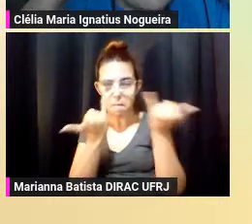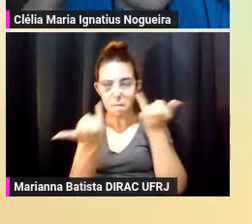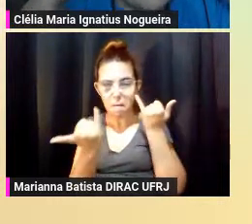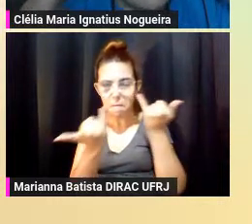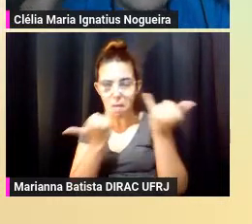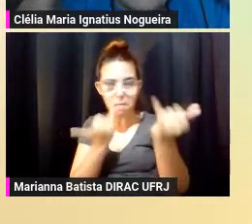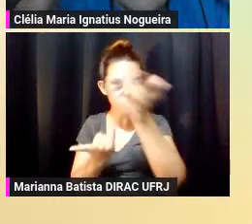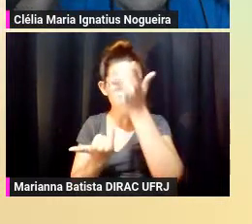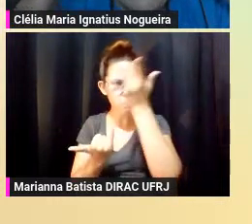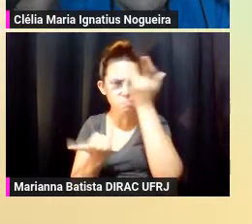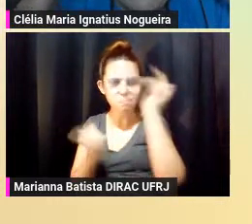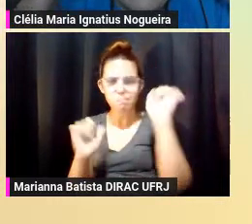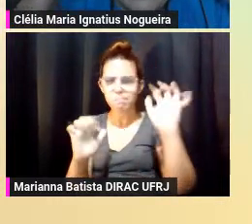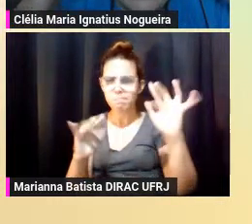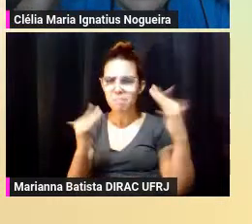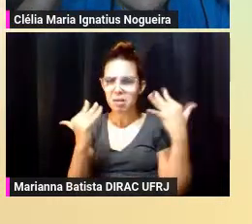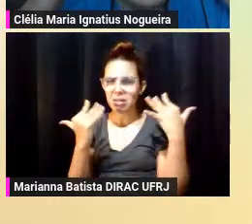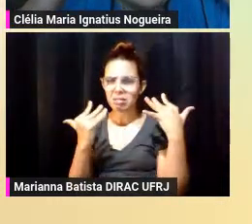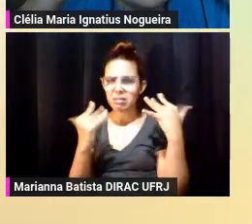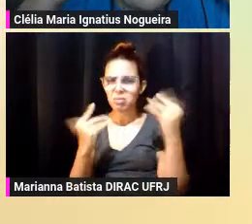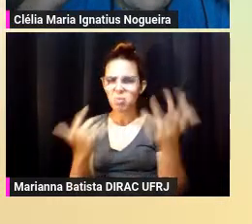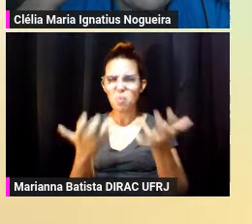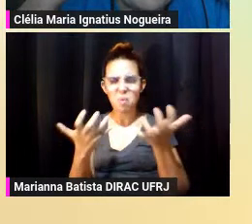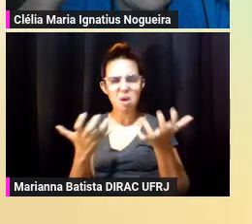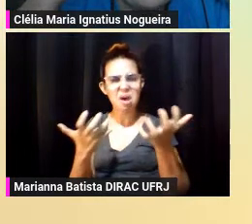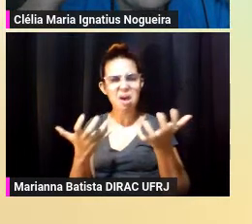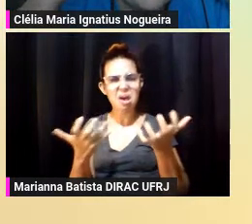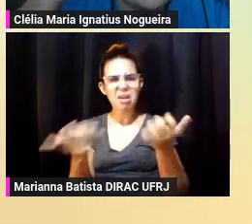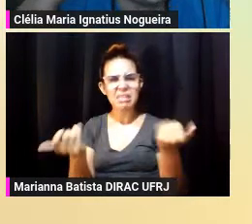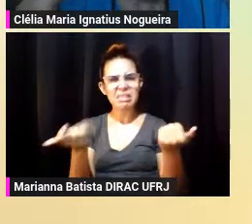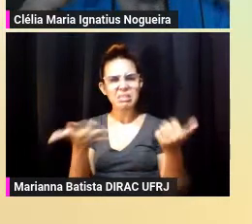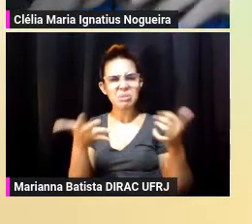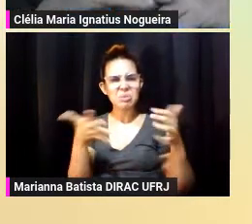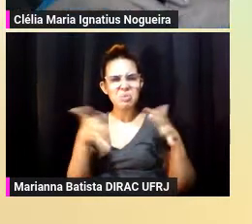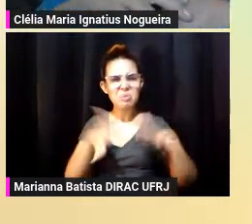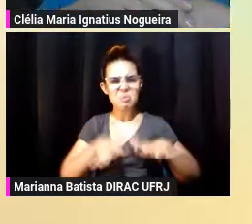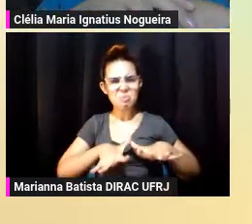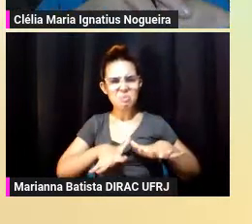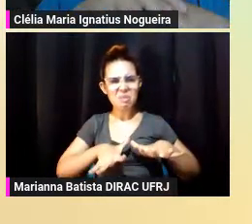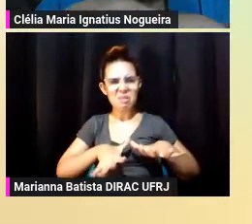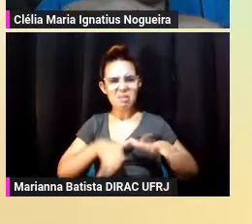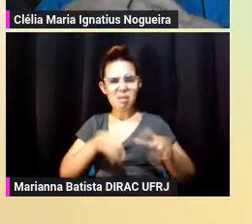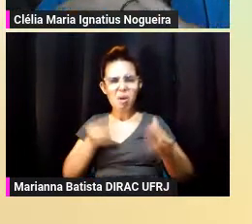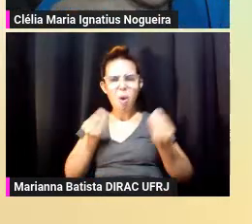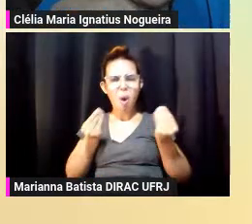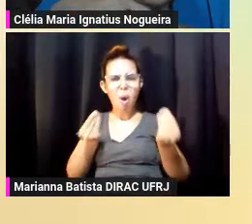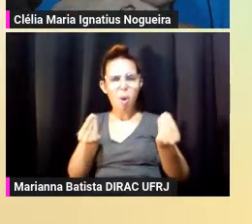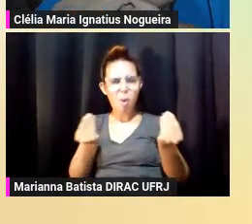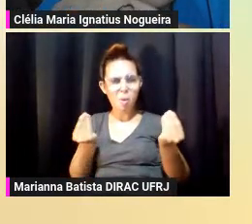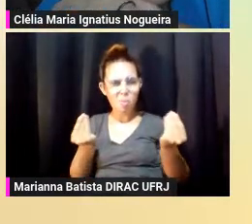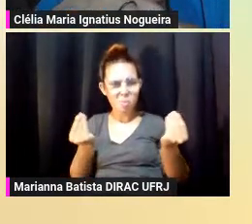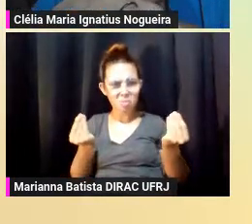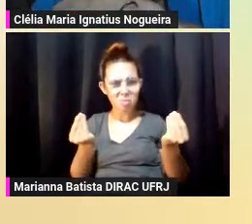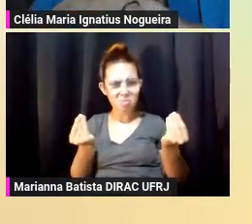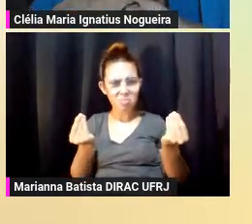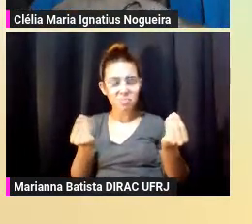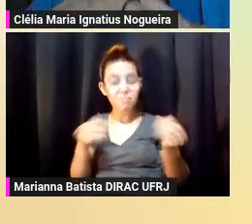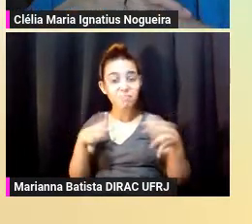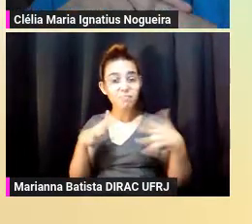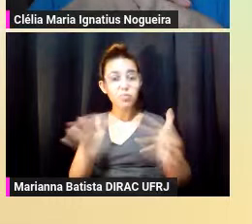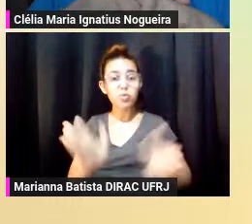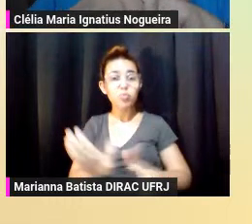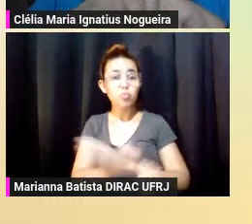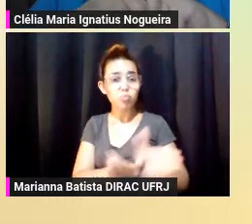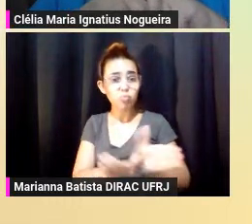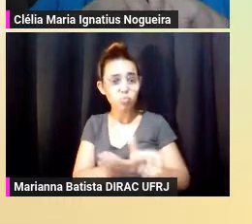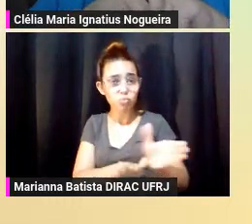defendiam a inclusão, eu comecei a pensar. E, nessa época, eu já havia orientado o professor Fábio